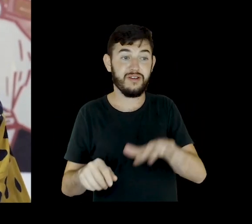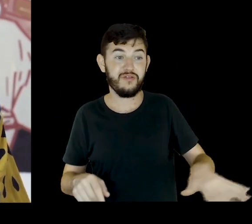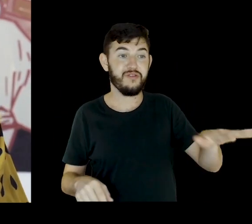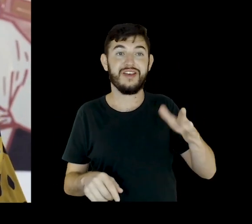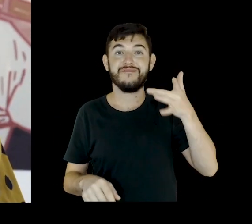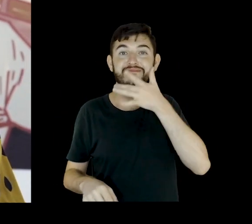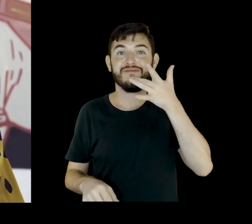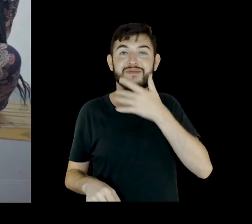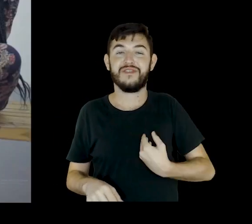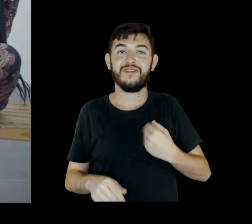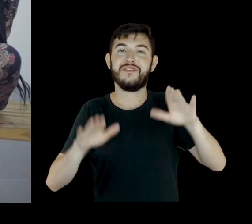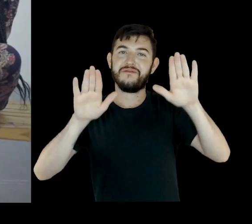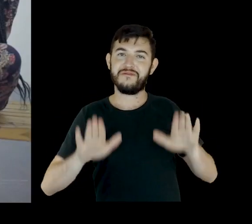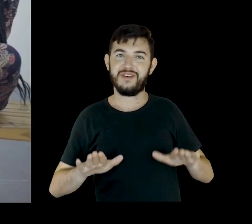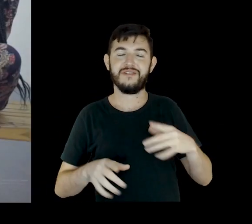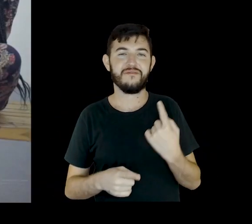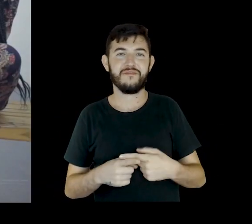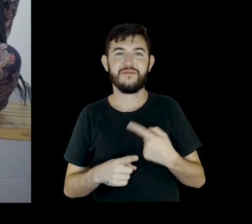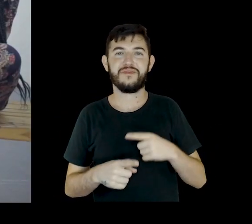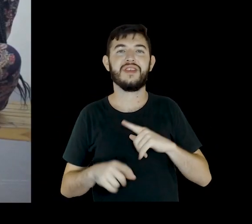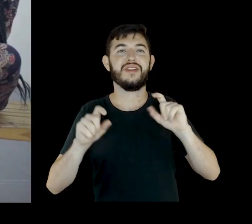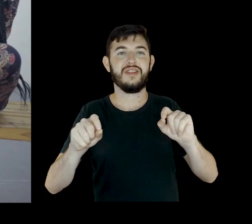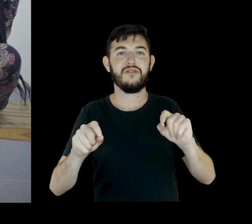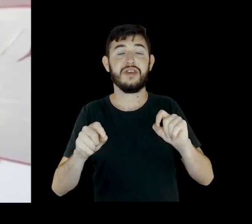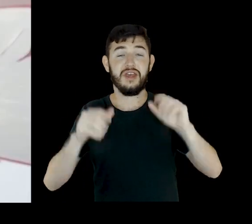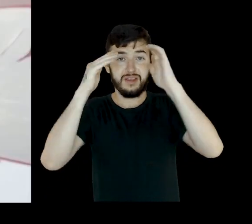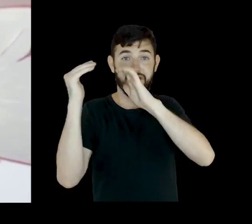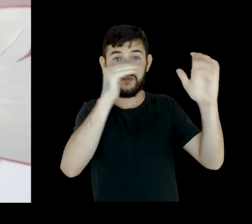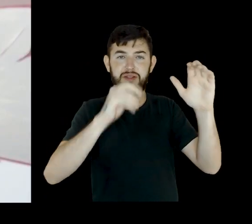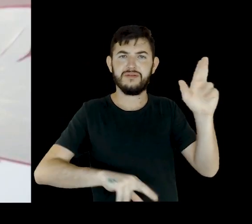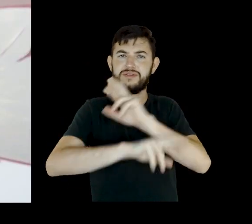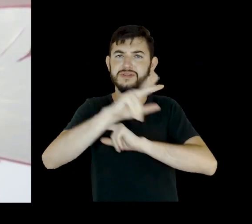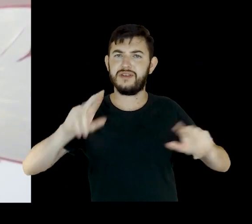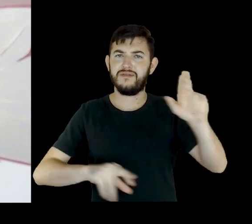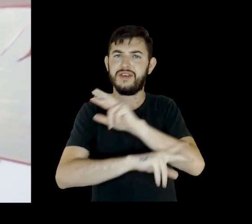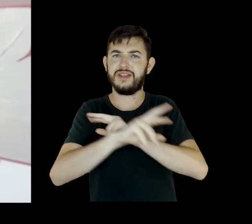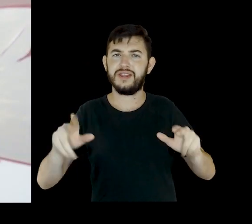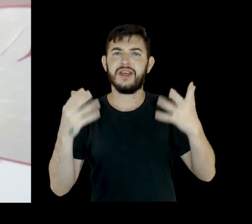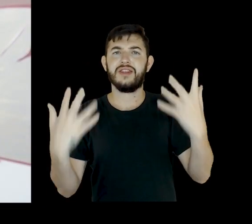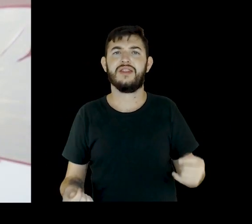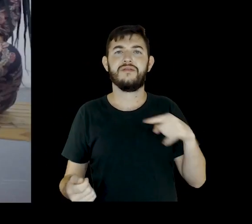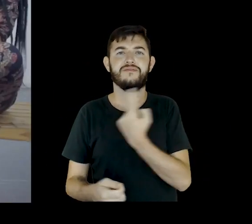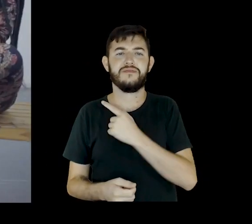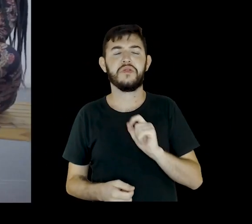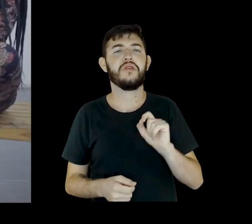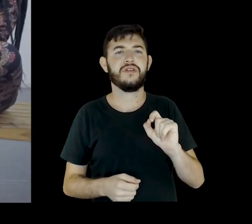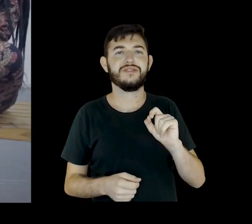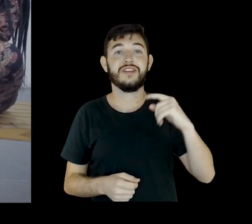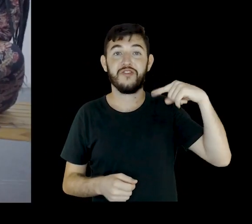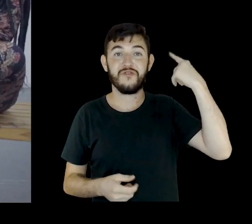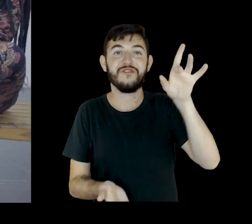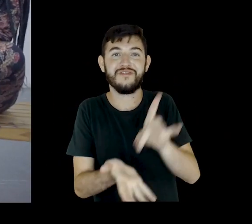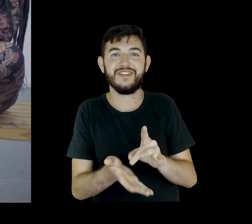muito gostoso de ficar. Assim. E tem afeto, tem, né? Muito. Tem afeto. Respeita a diversidade, nossa, abraça as nossas loucuras. Eu falo que é um